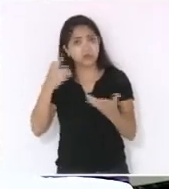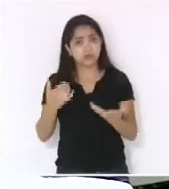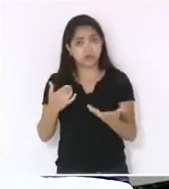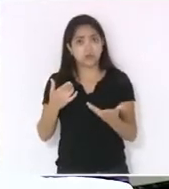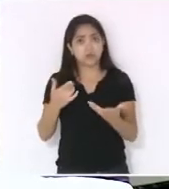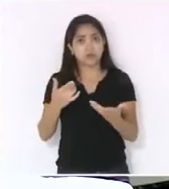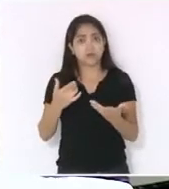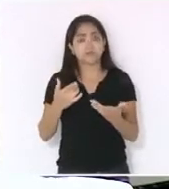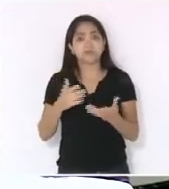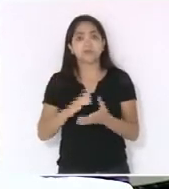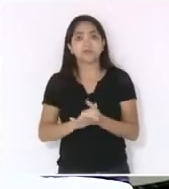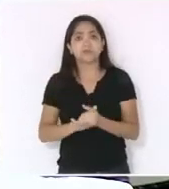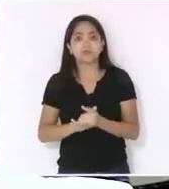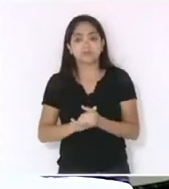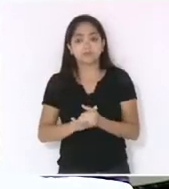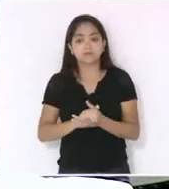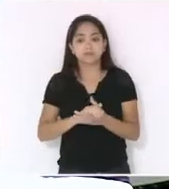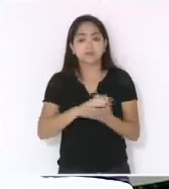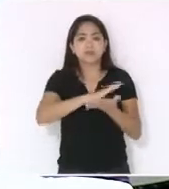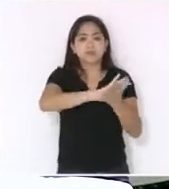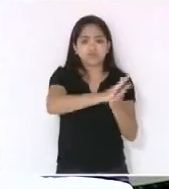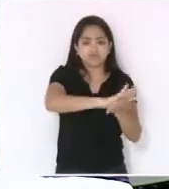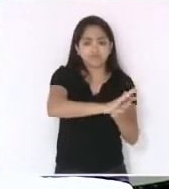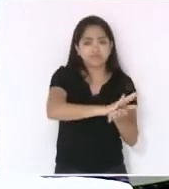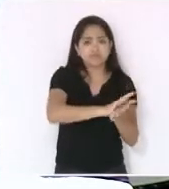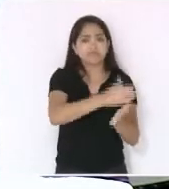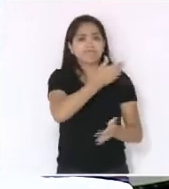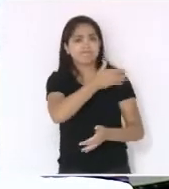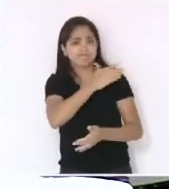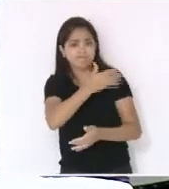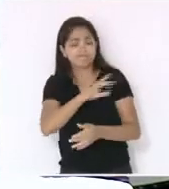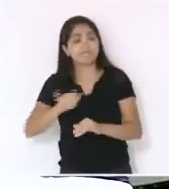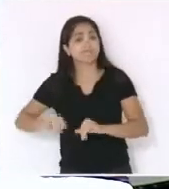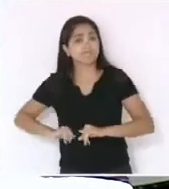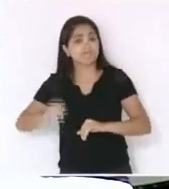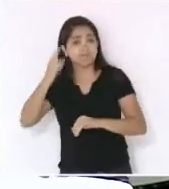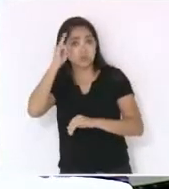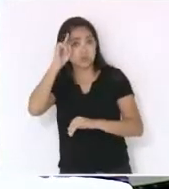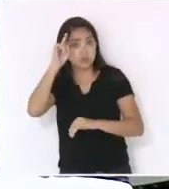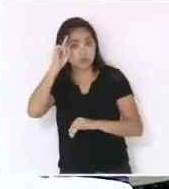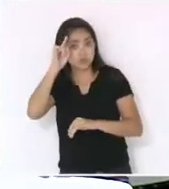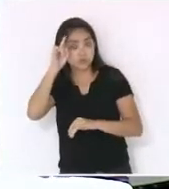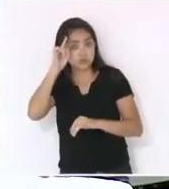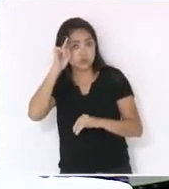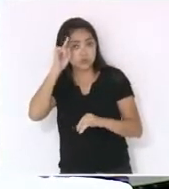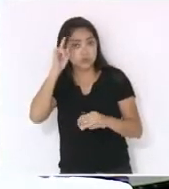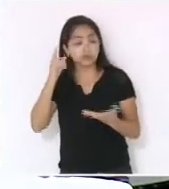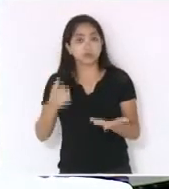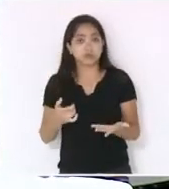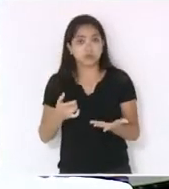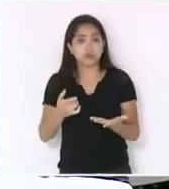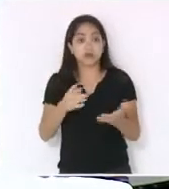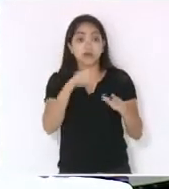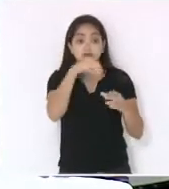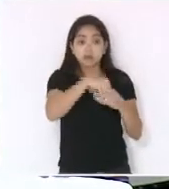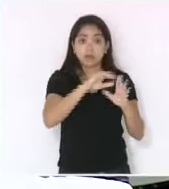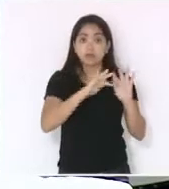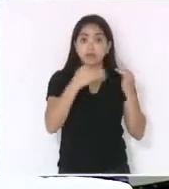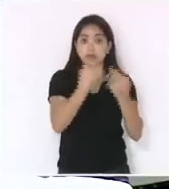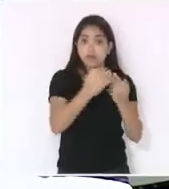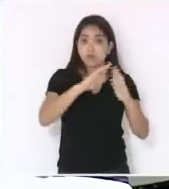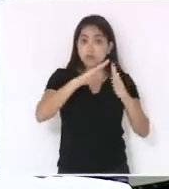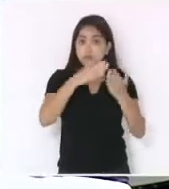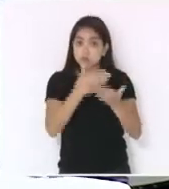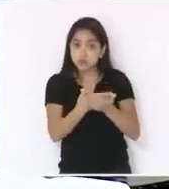bullying LGBTfóbico nas instituições de ensino deste país e dentro das próprias famílias, que